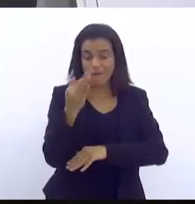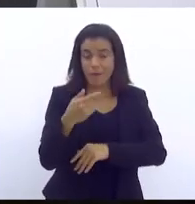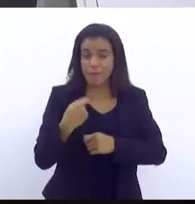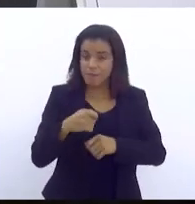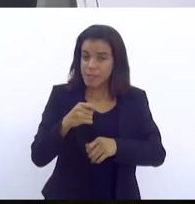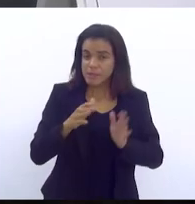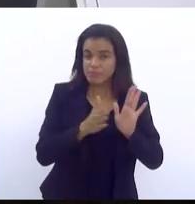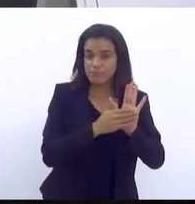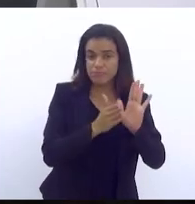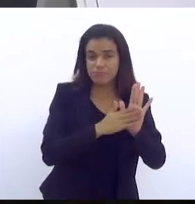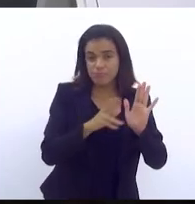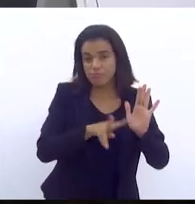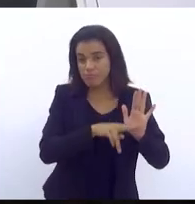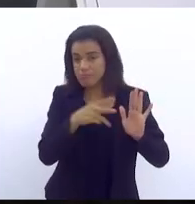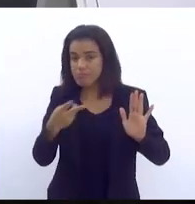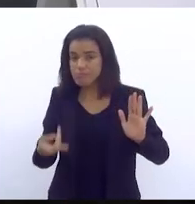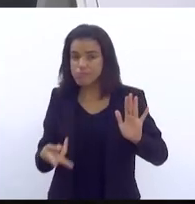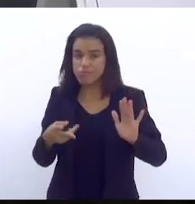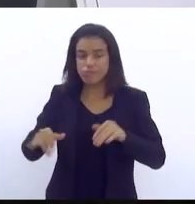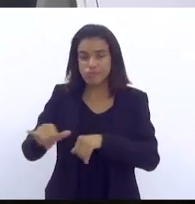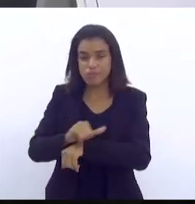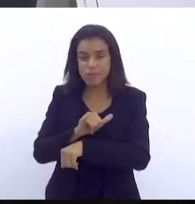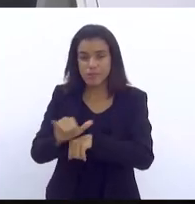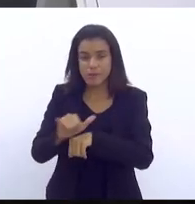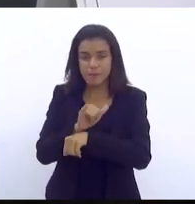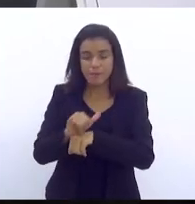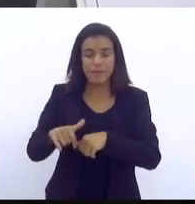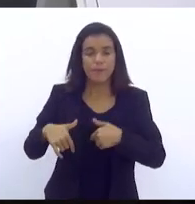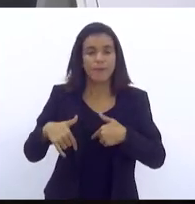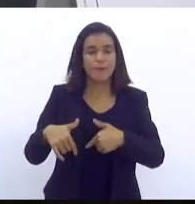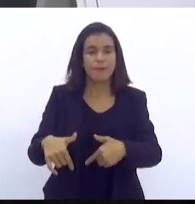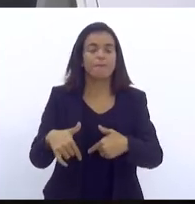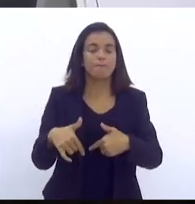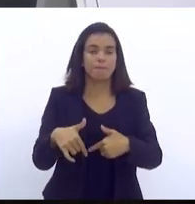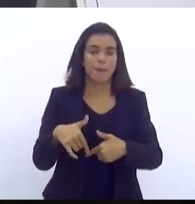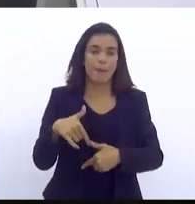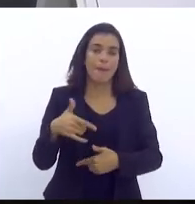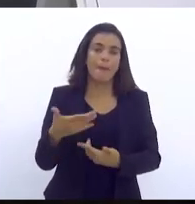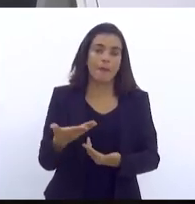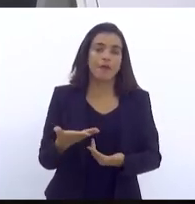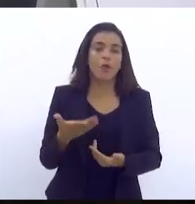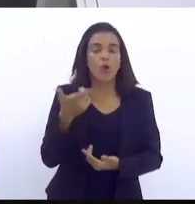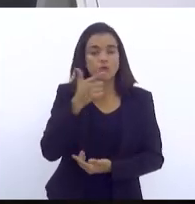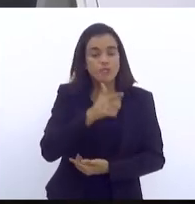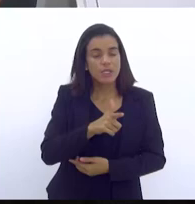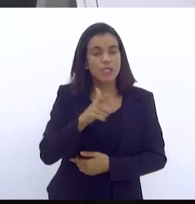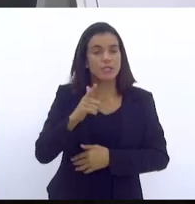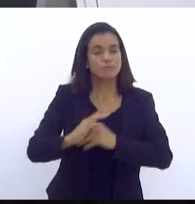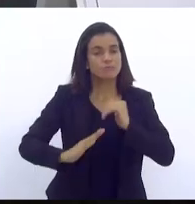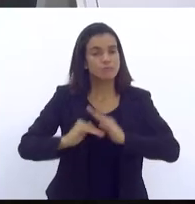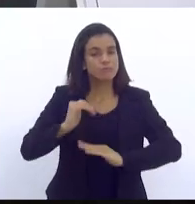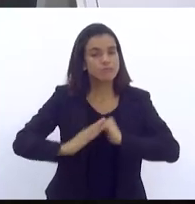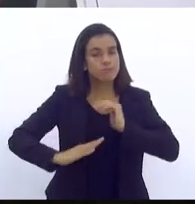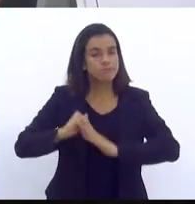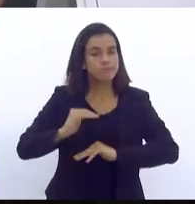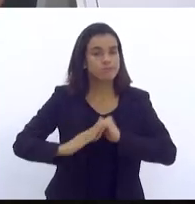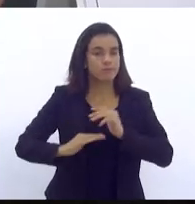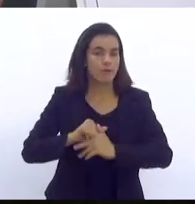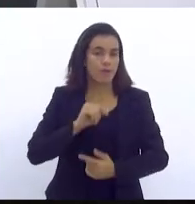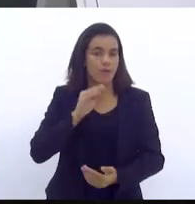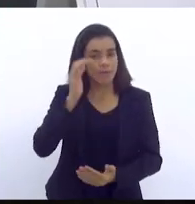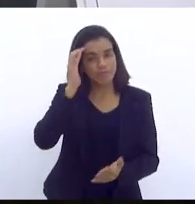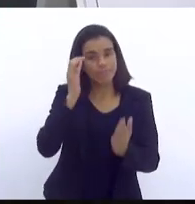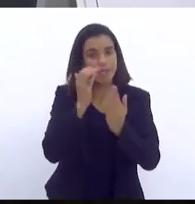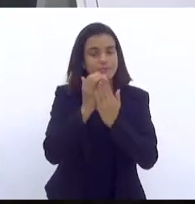esse comitê tenha instrumentos e meios para efetivamente de forma material ele cumprir os objetivos para os quais ele foi